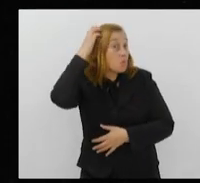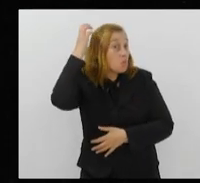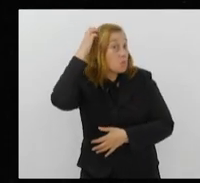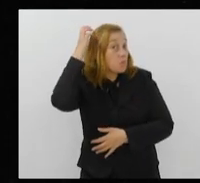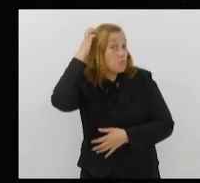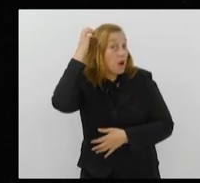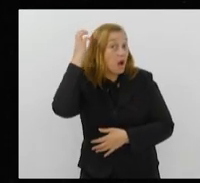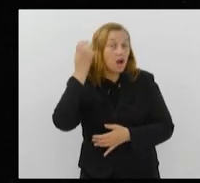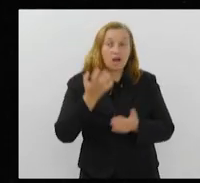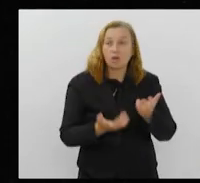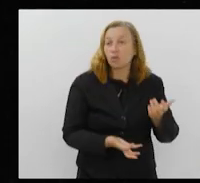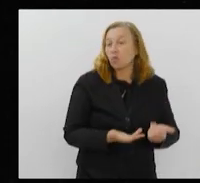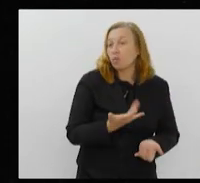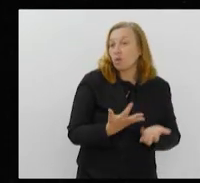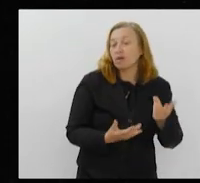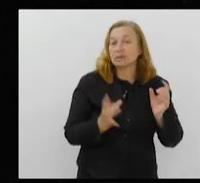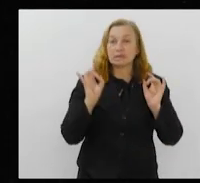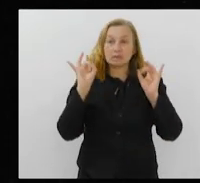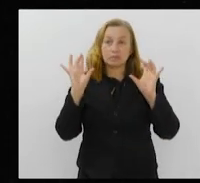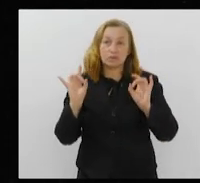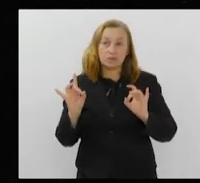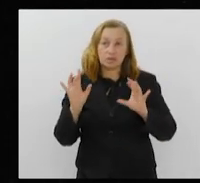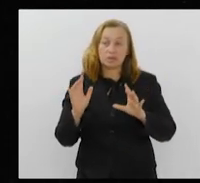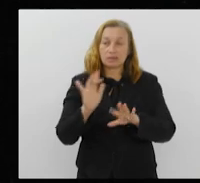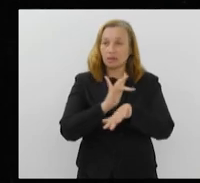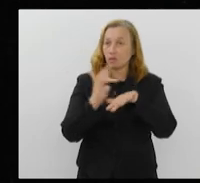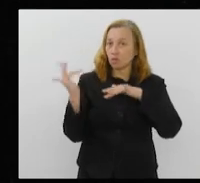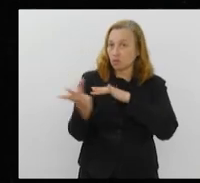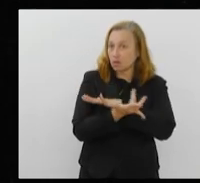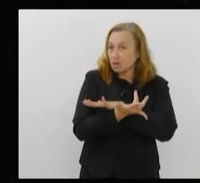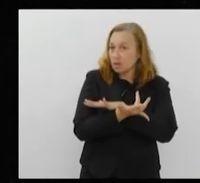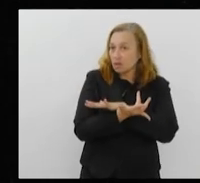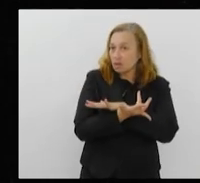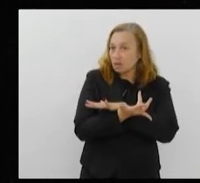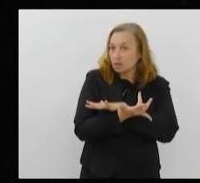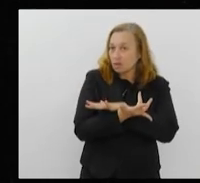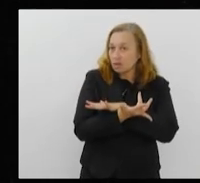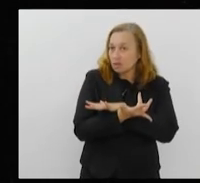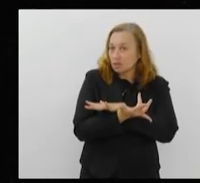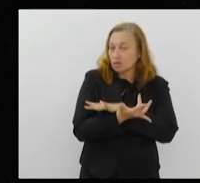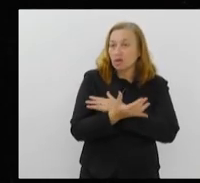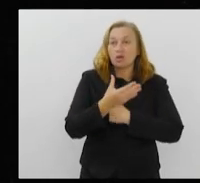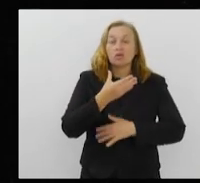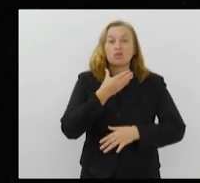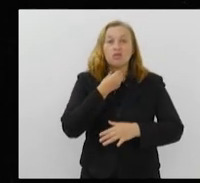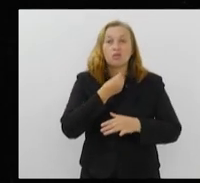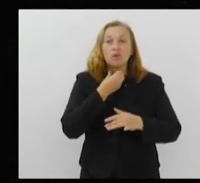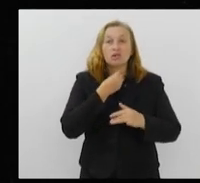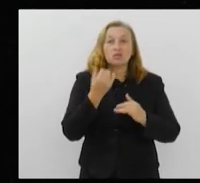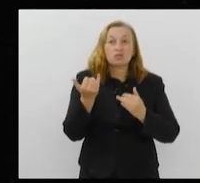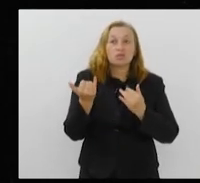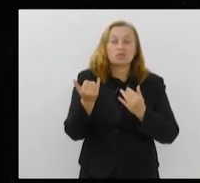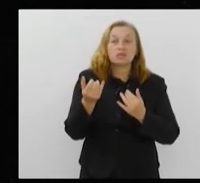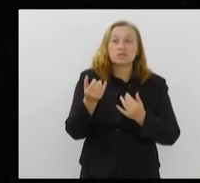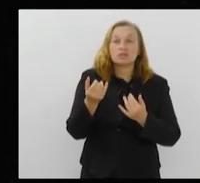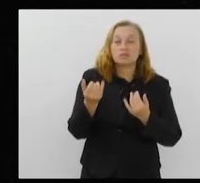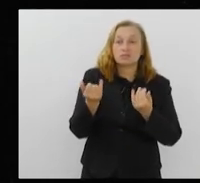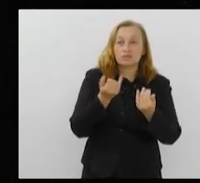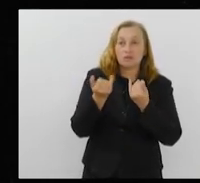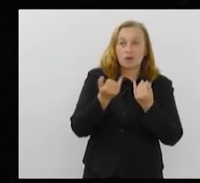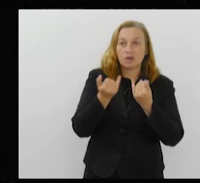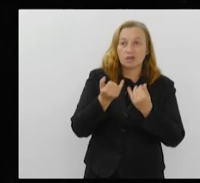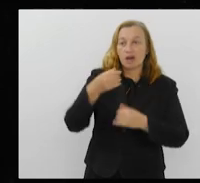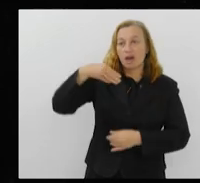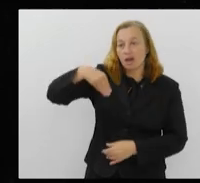recentes queimadas, especialmente nas redes sociais, a partir de fake news ao MST. E